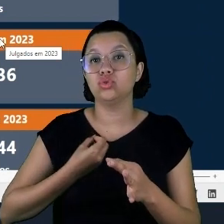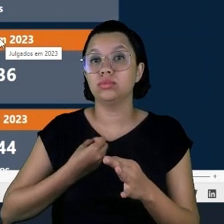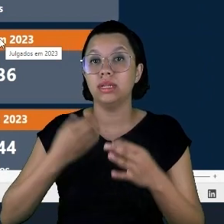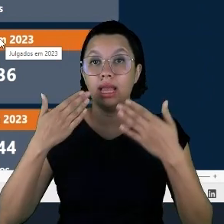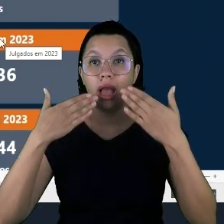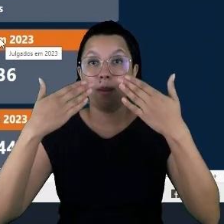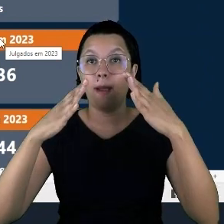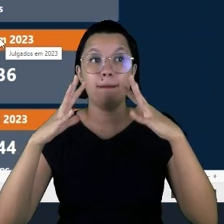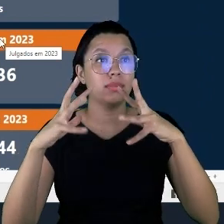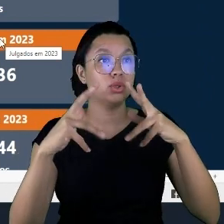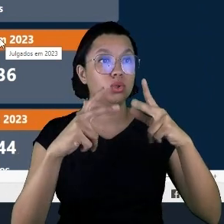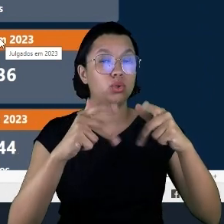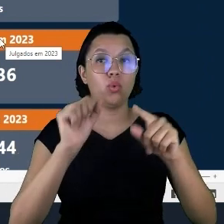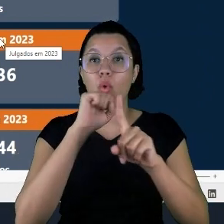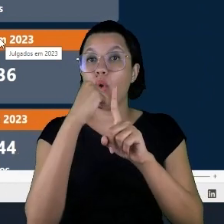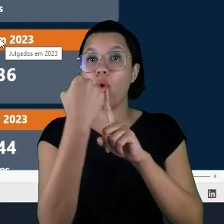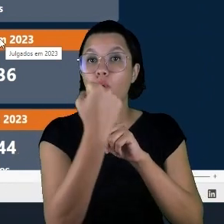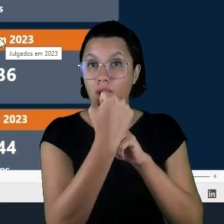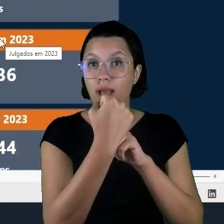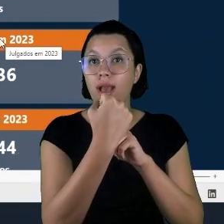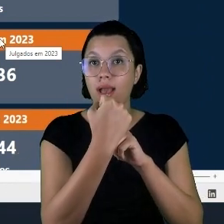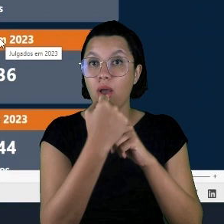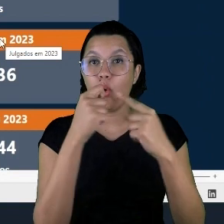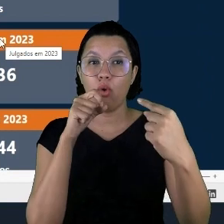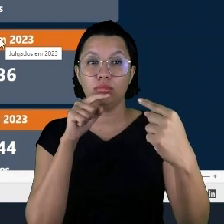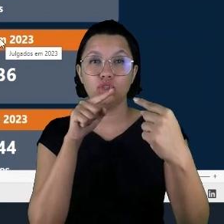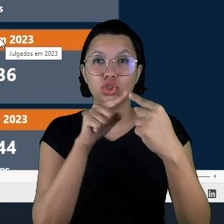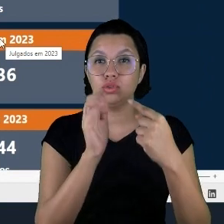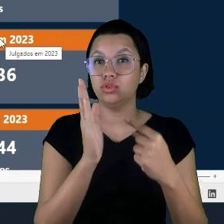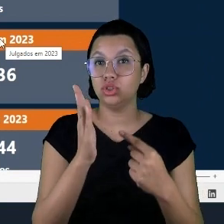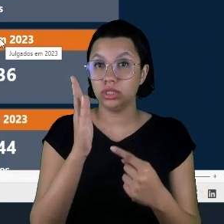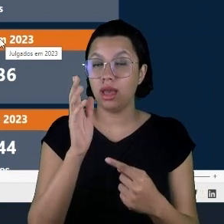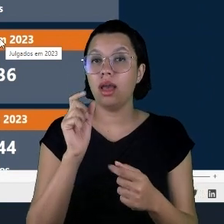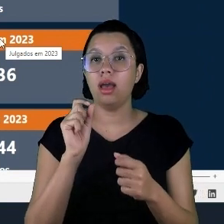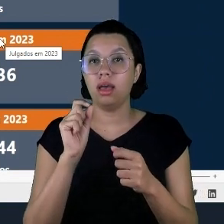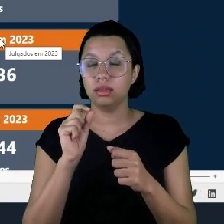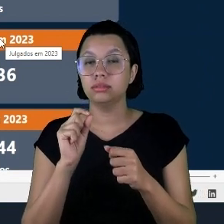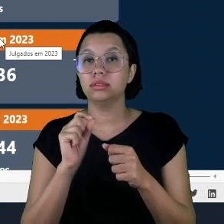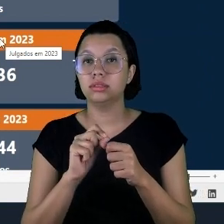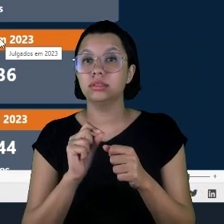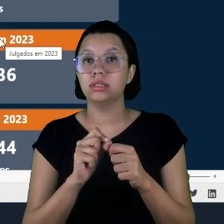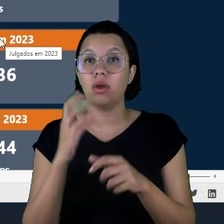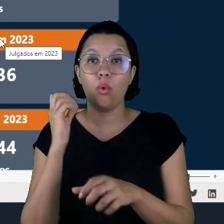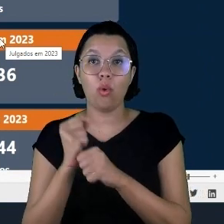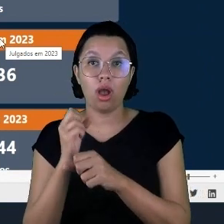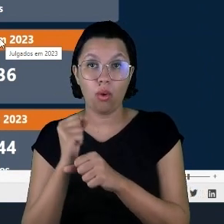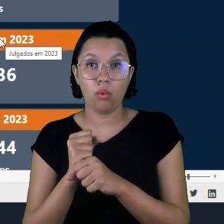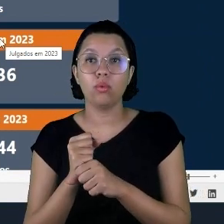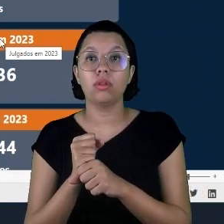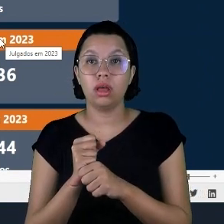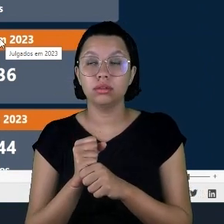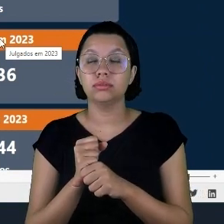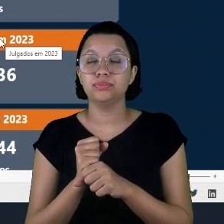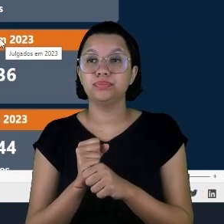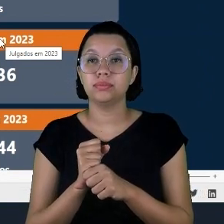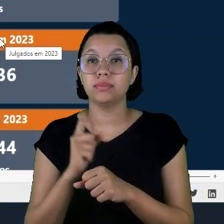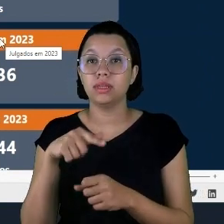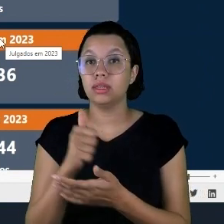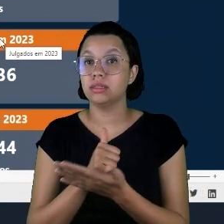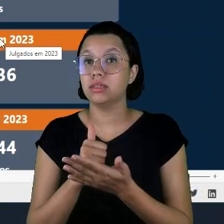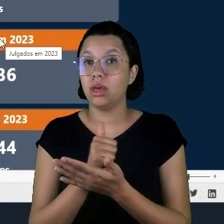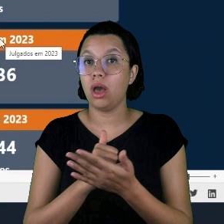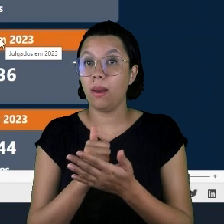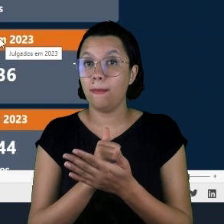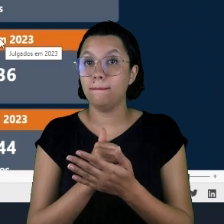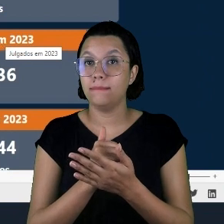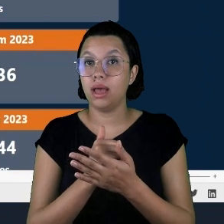Justiça em Números, que é apresentado para toda a sociedade. As metas esse ano já serão calculadas pelo DataJude, então é importante que essa